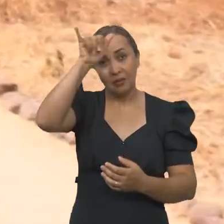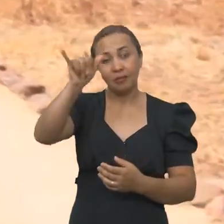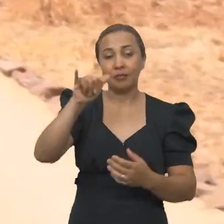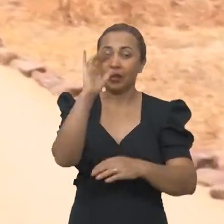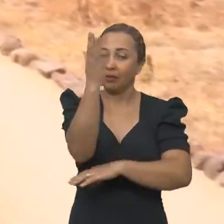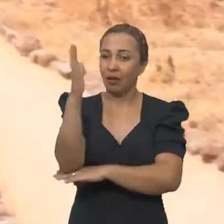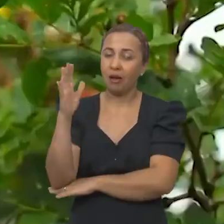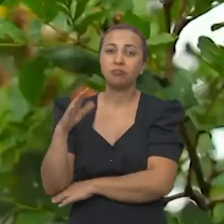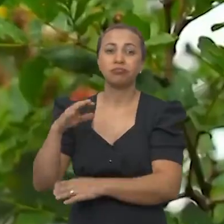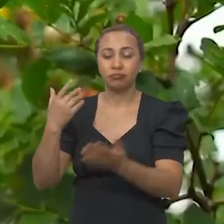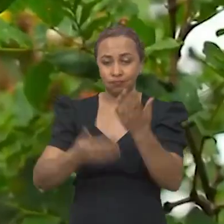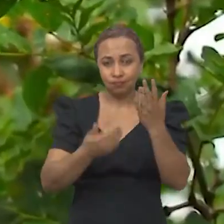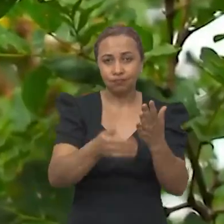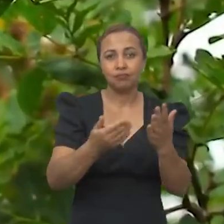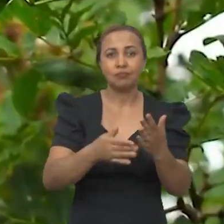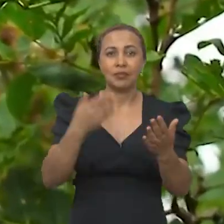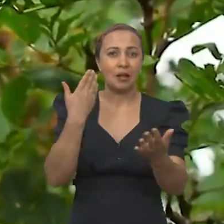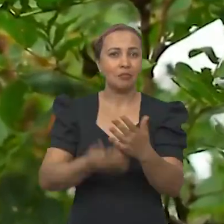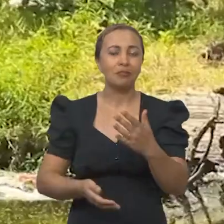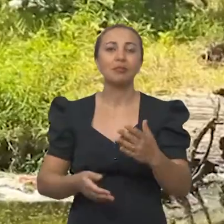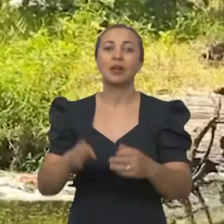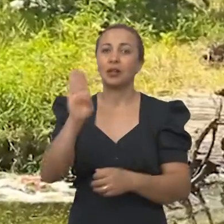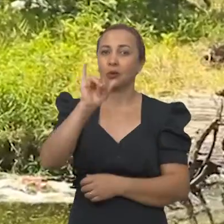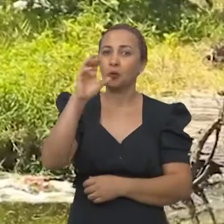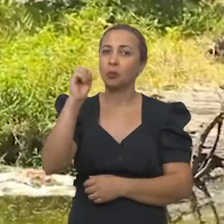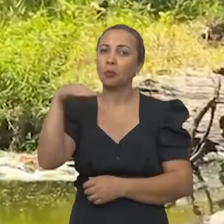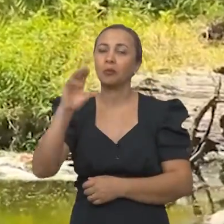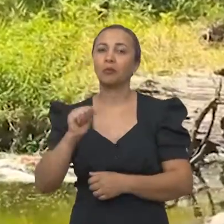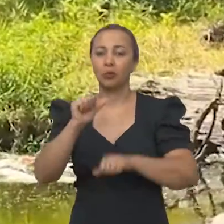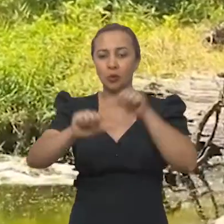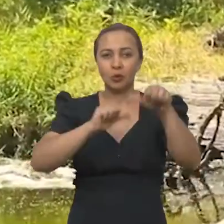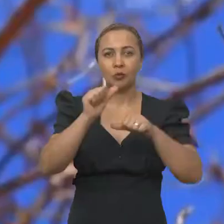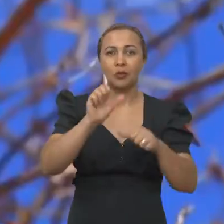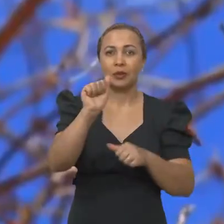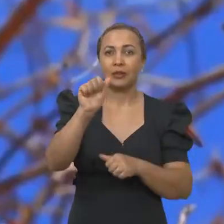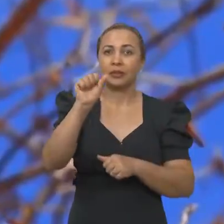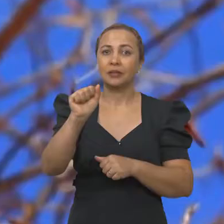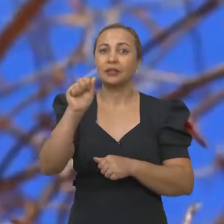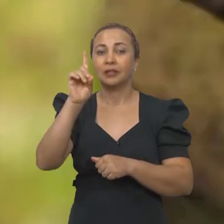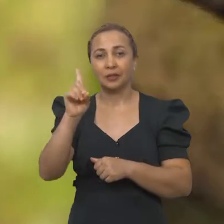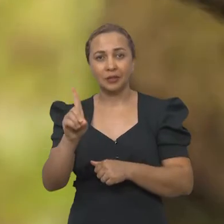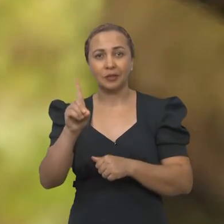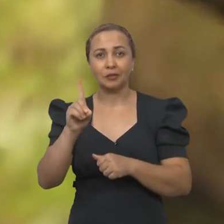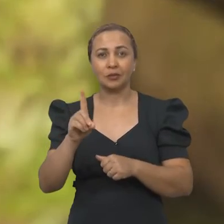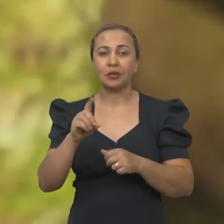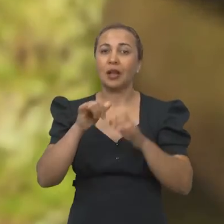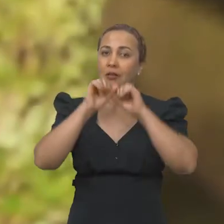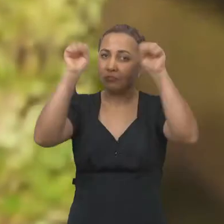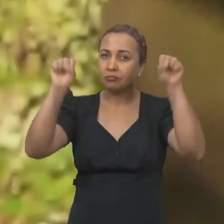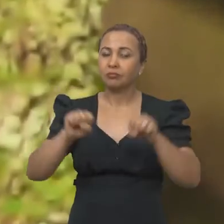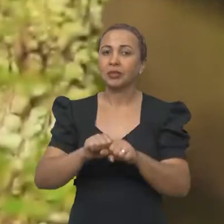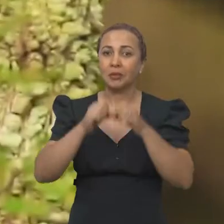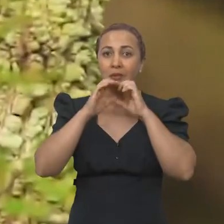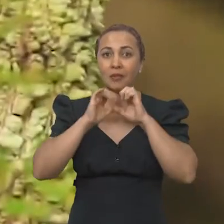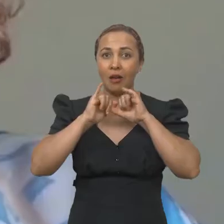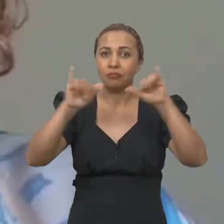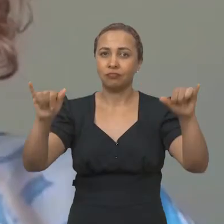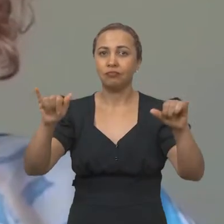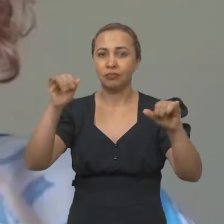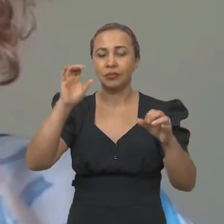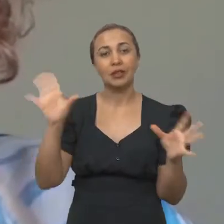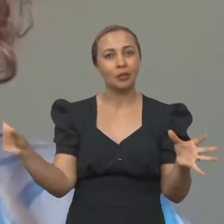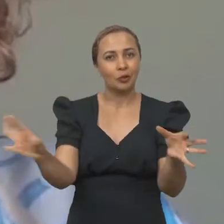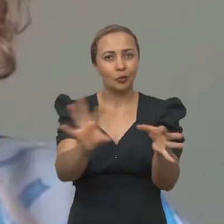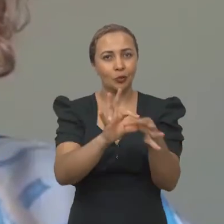do desmatamento e a degradação do bioma, é que foi desenvolvido o SAD, Sistema de Alerta e Desmatamento.